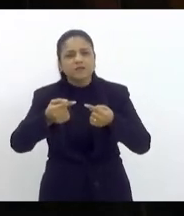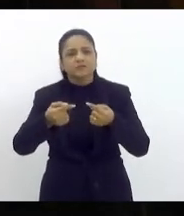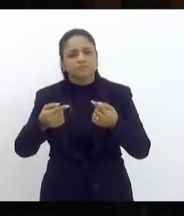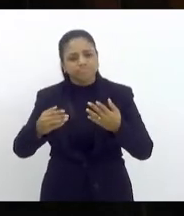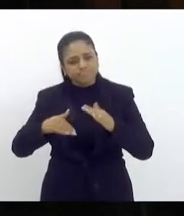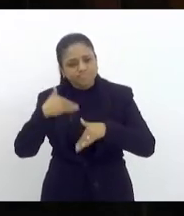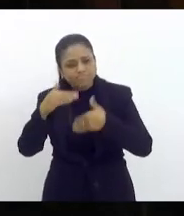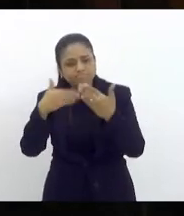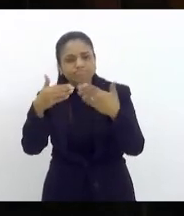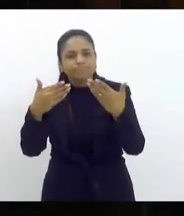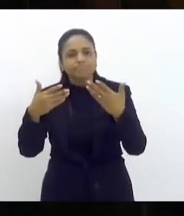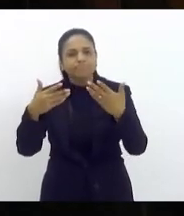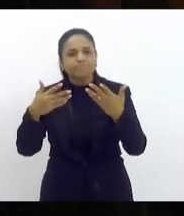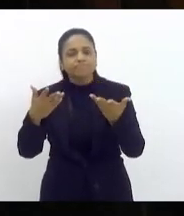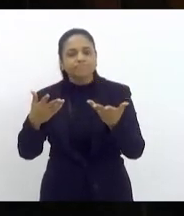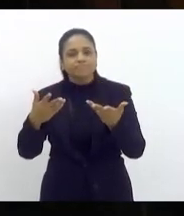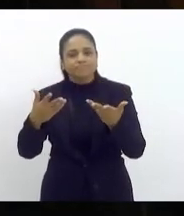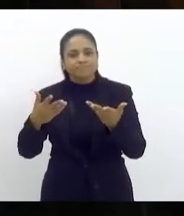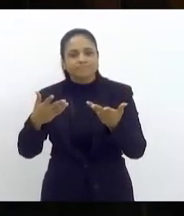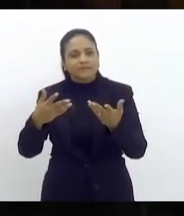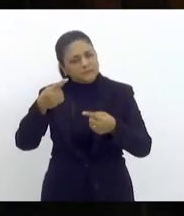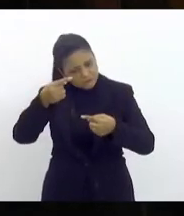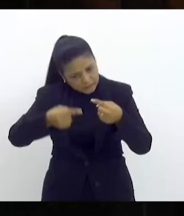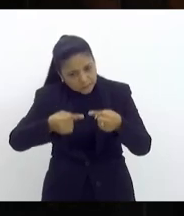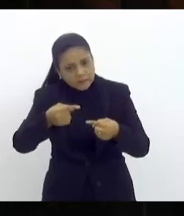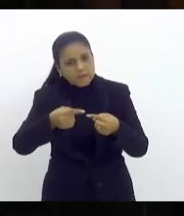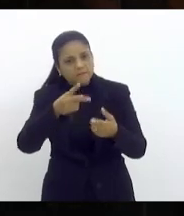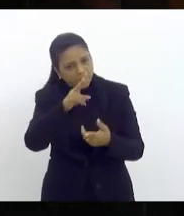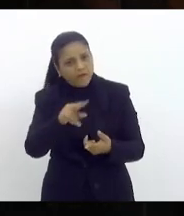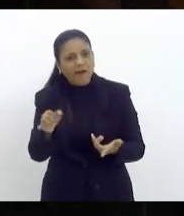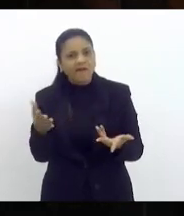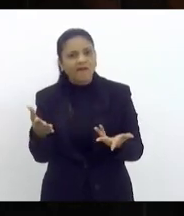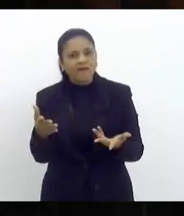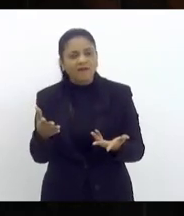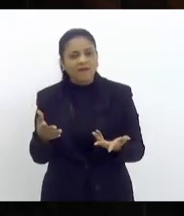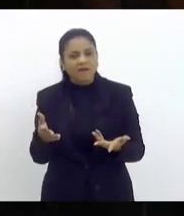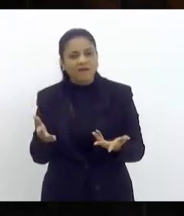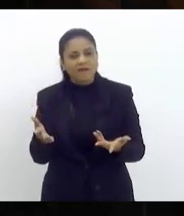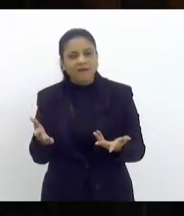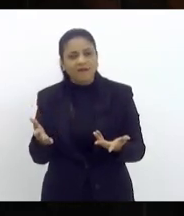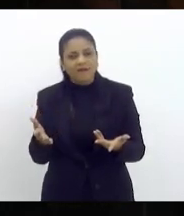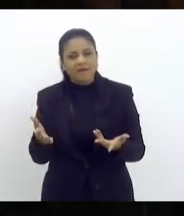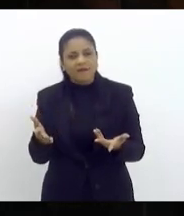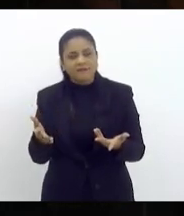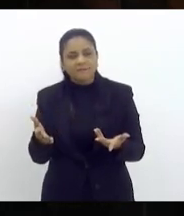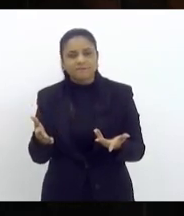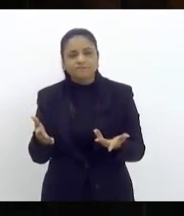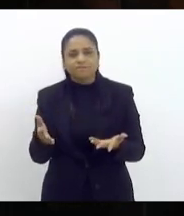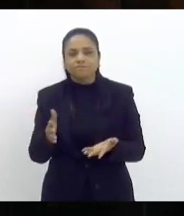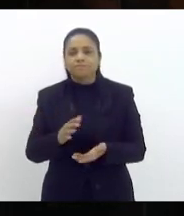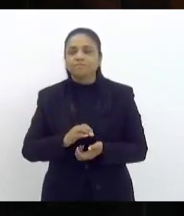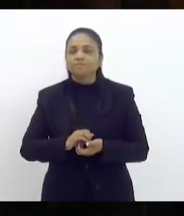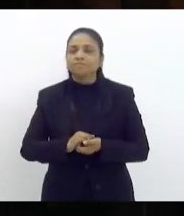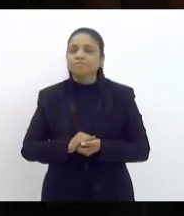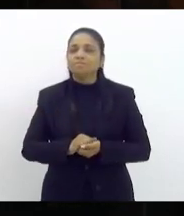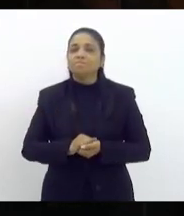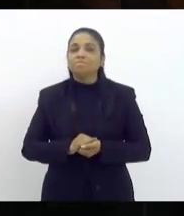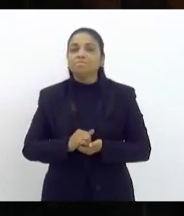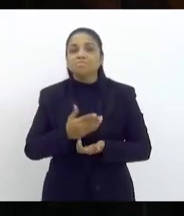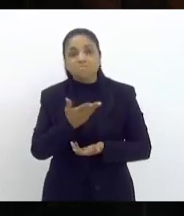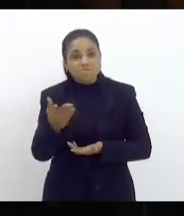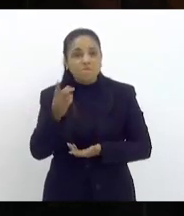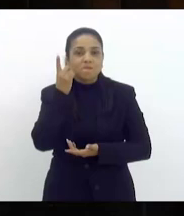que nós vamos fazer esse debate nós vamos fazer esse debate então senhores